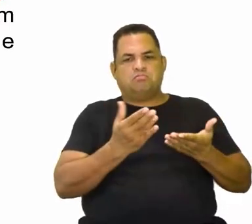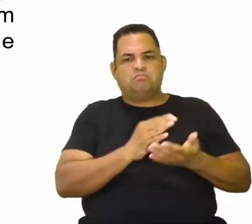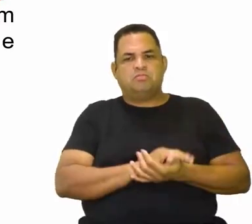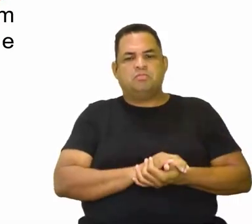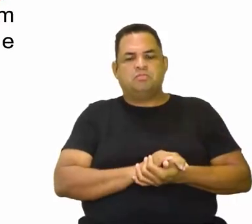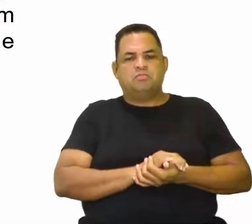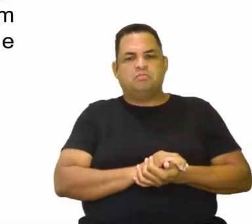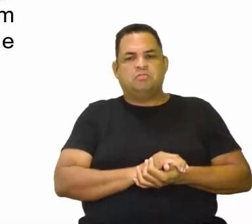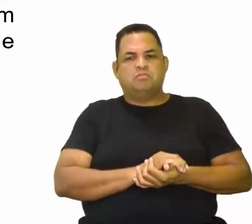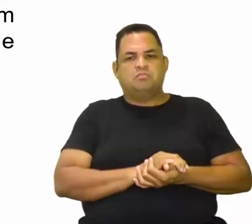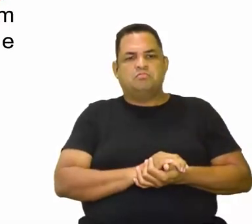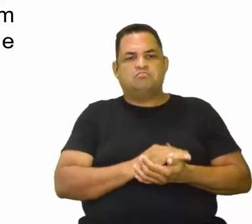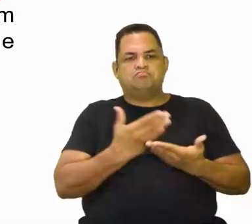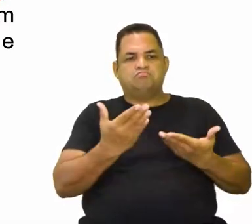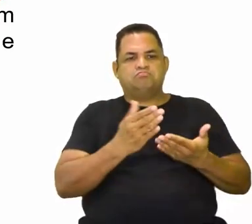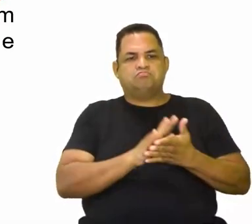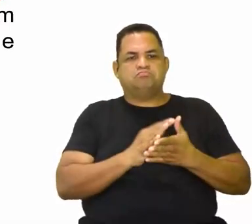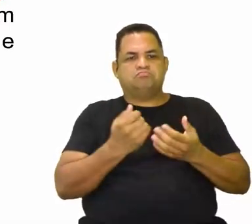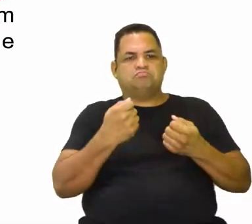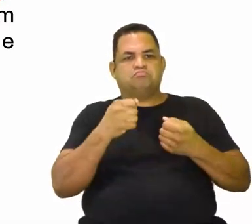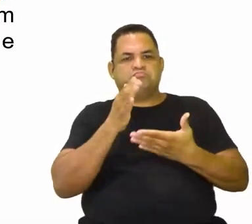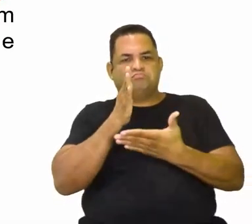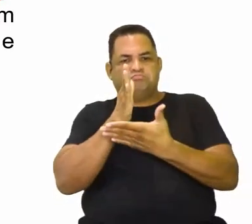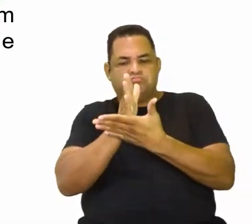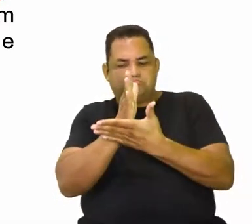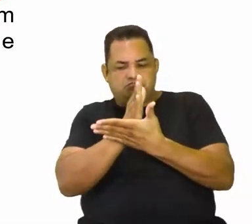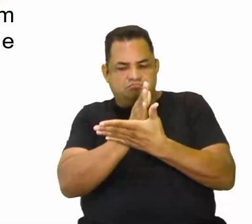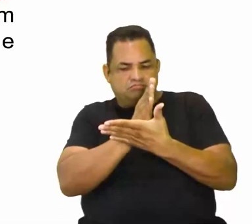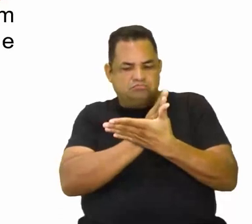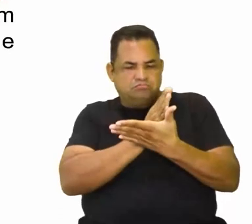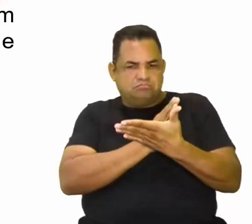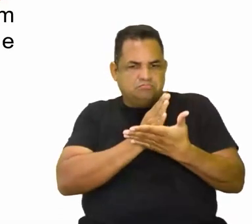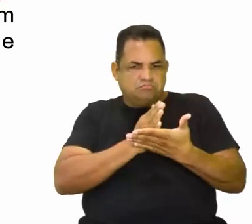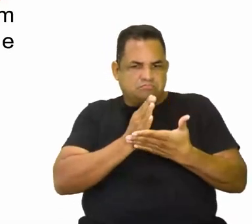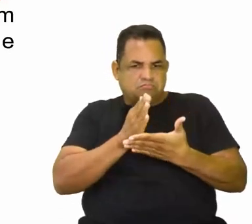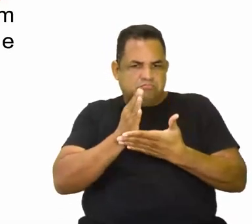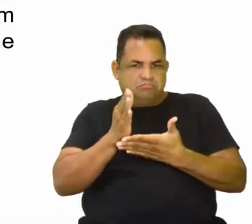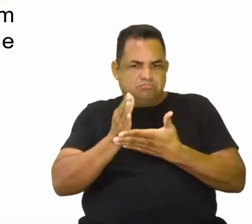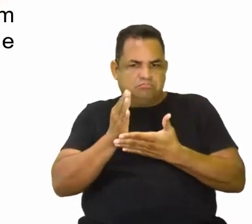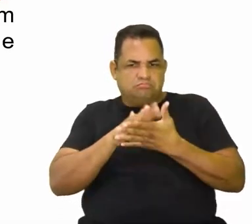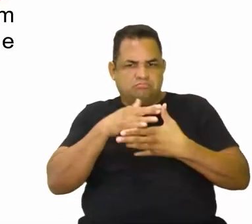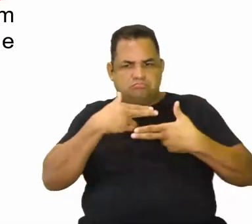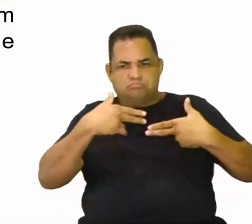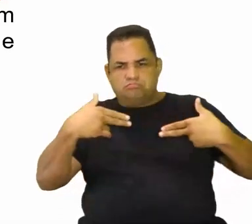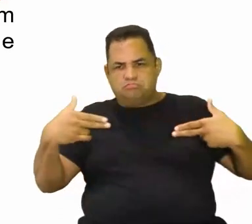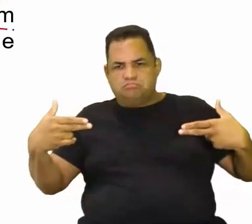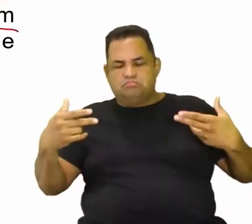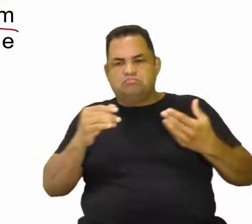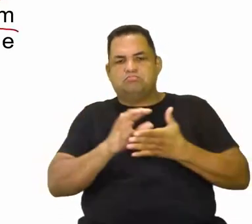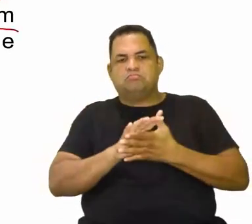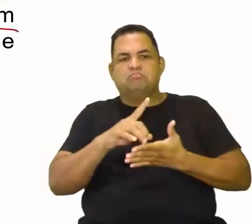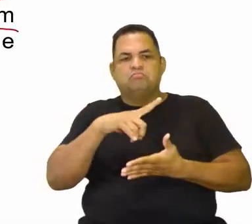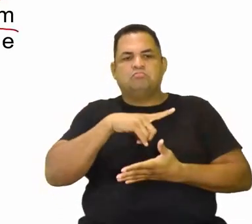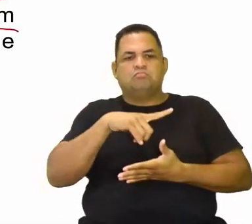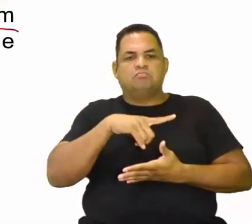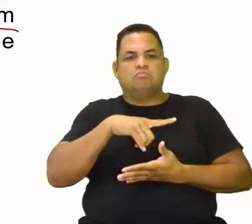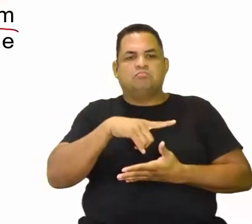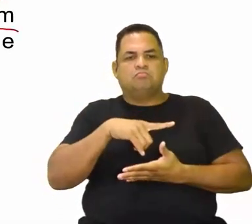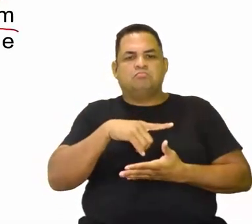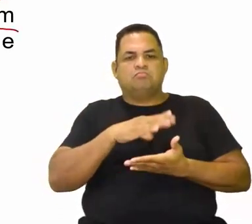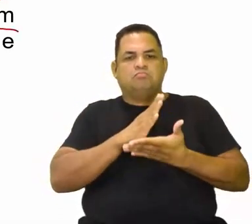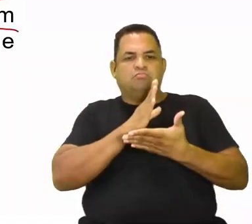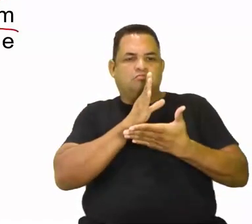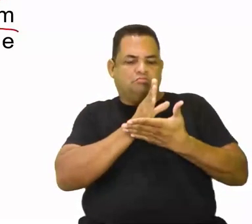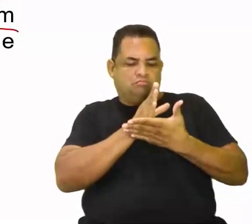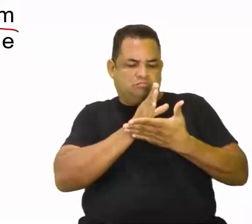qualquer, e fôssemos dividindo sucessivas vezes, haveria um